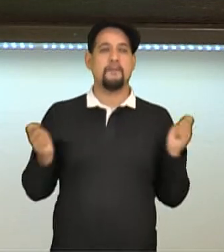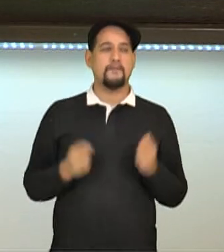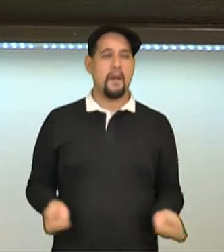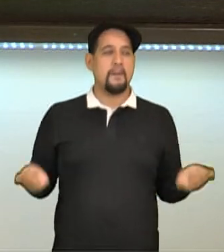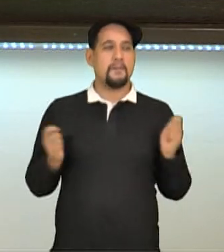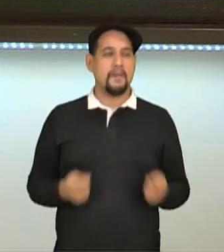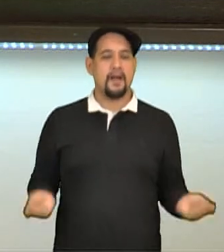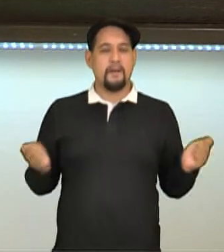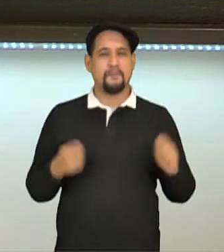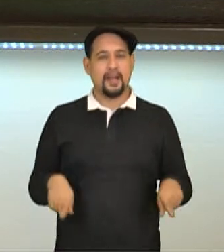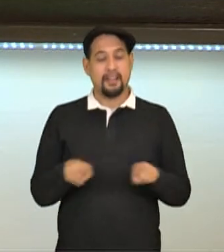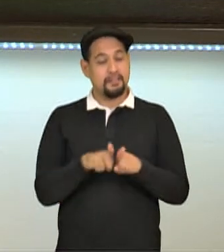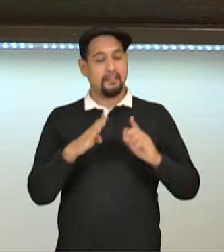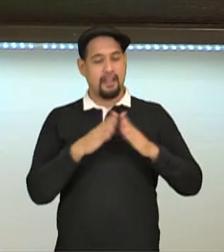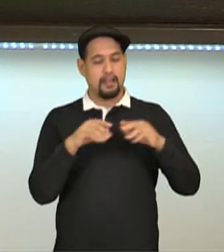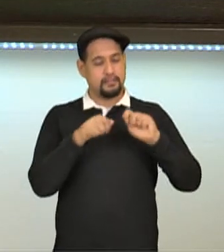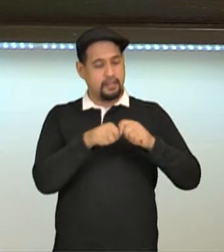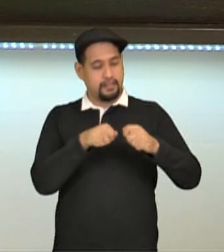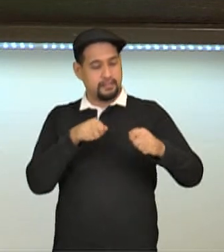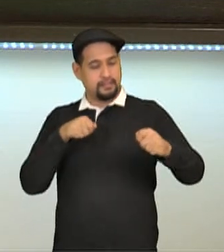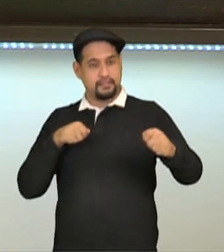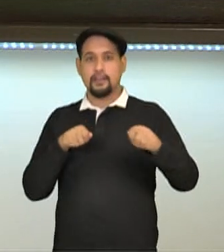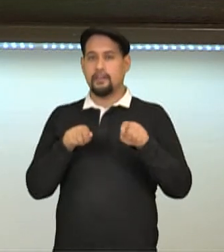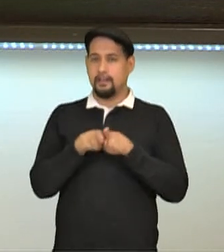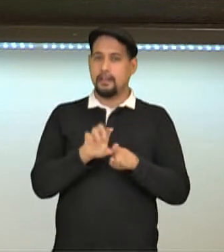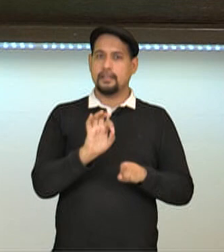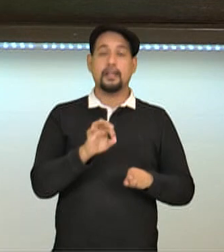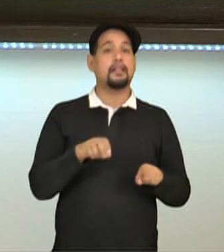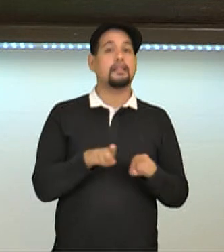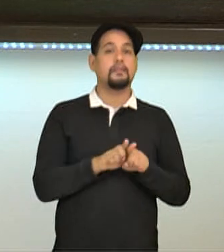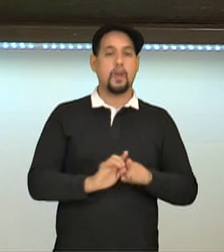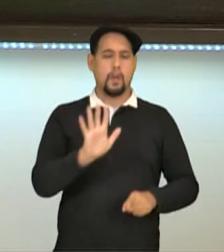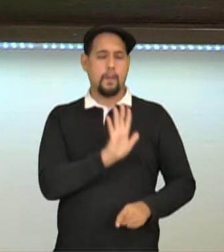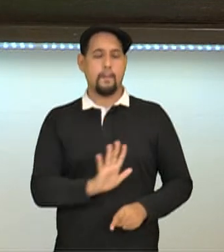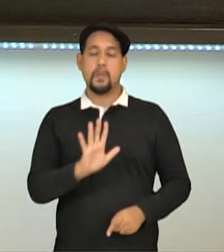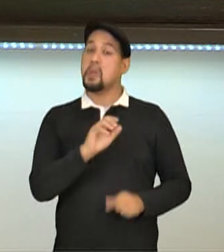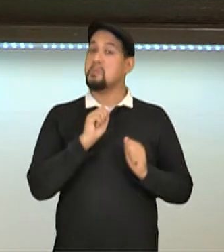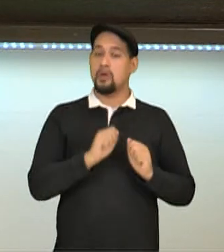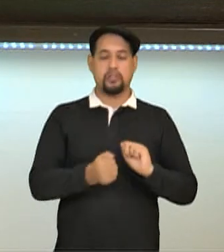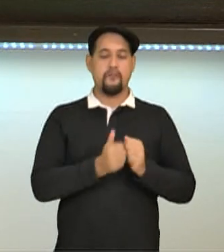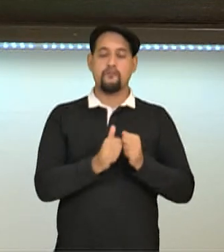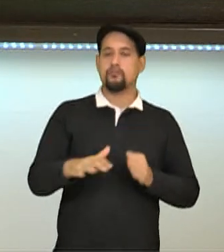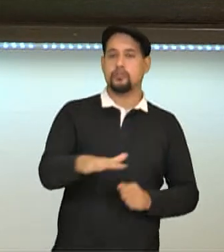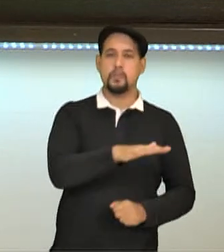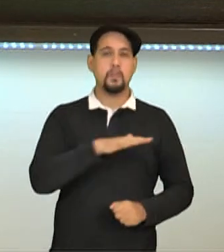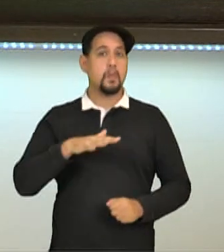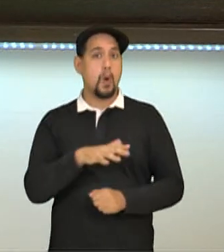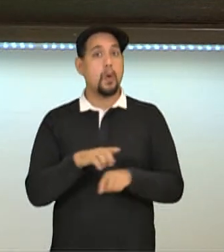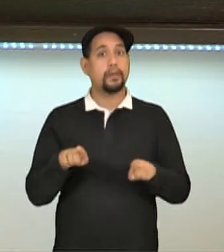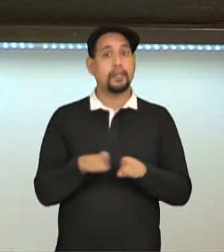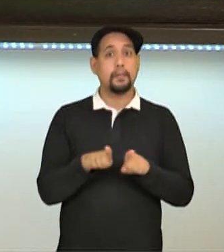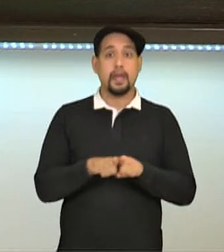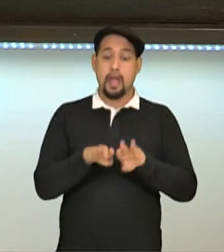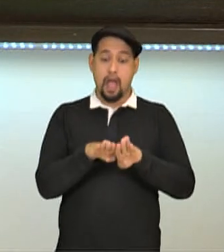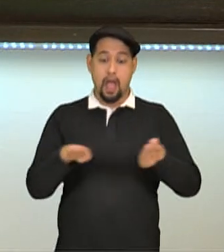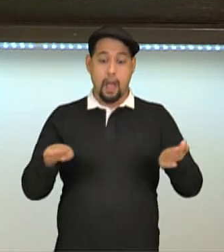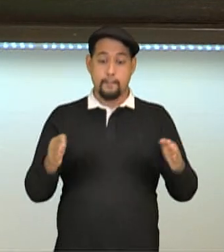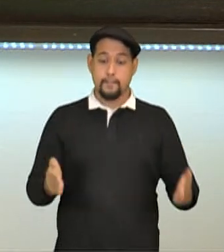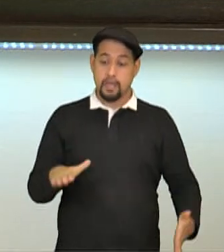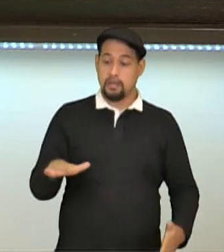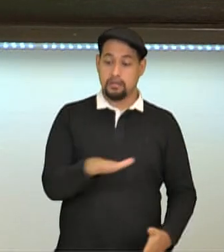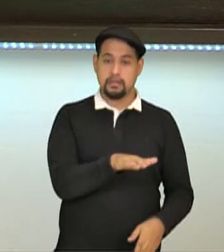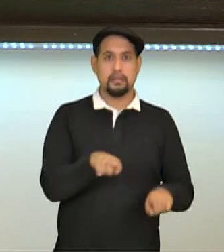Quando eu estico, dá uma ideia de reta, né? E o plano pode ser um campo de futebol, o tampo de uma mesa,